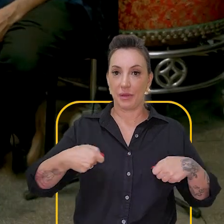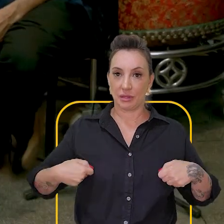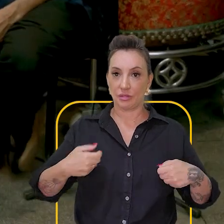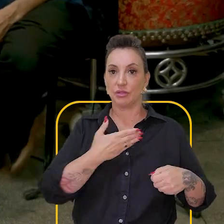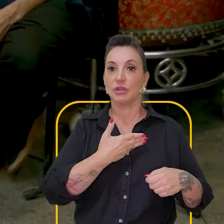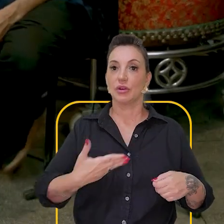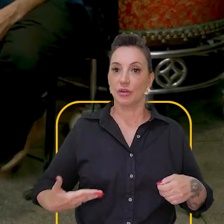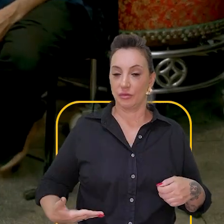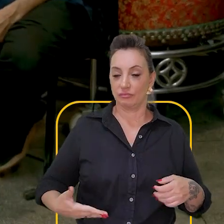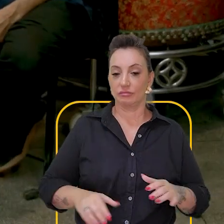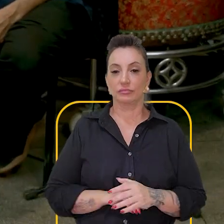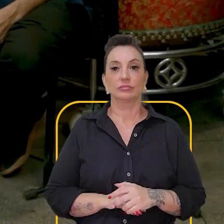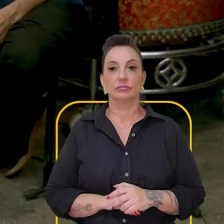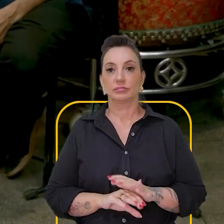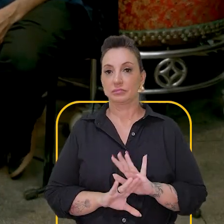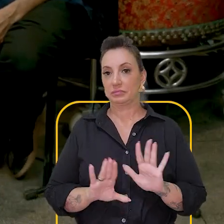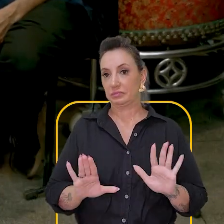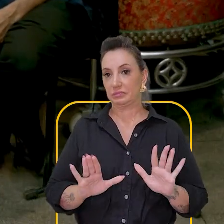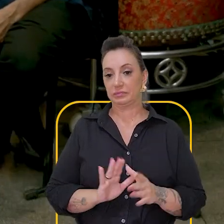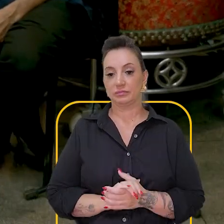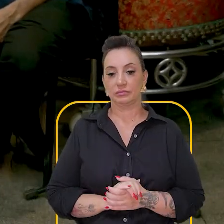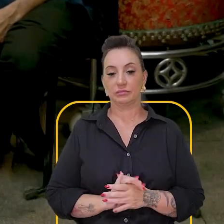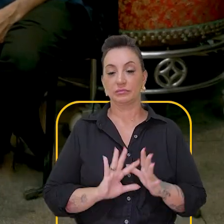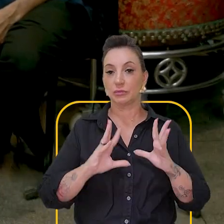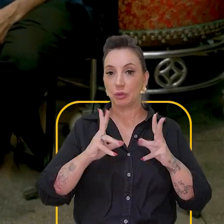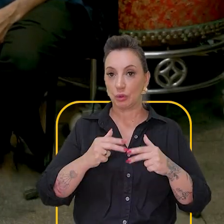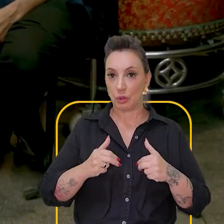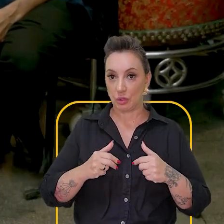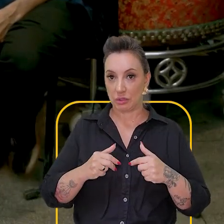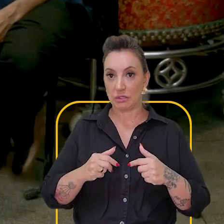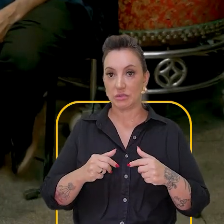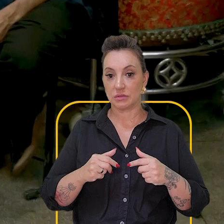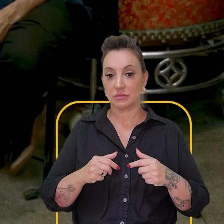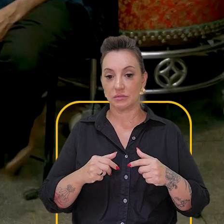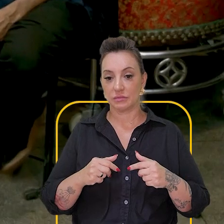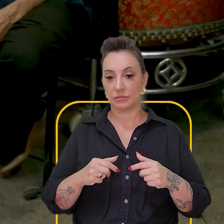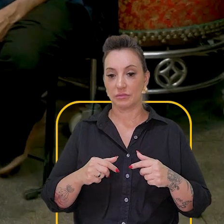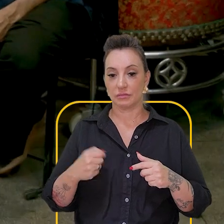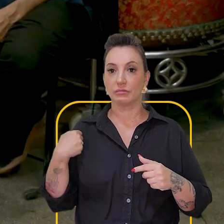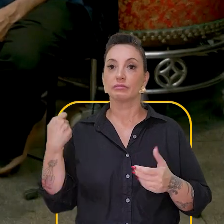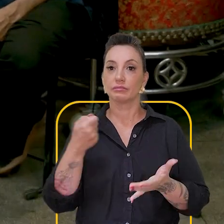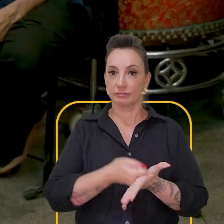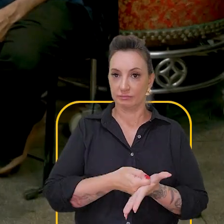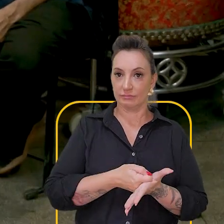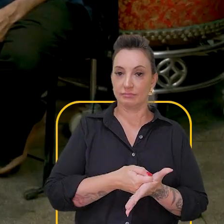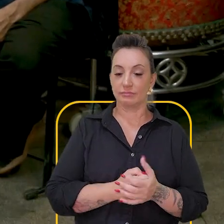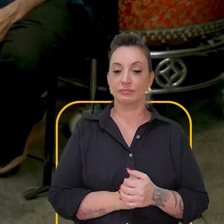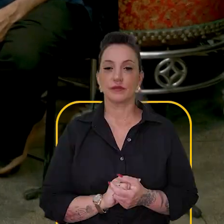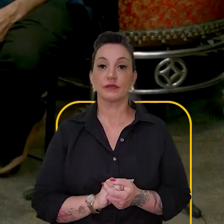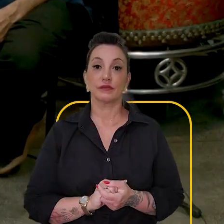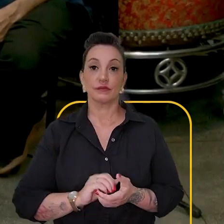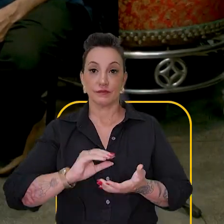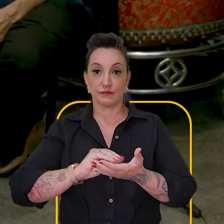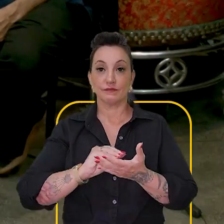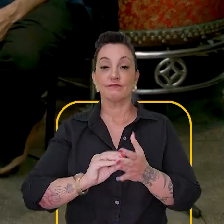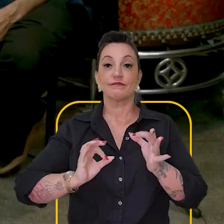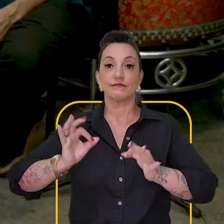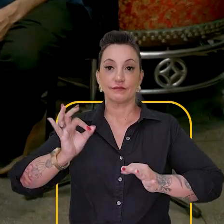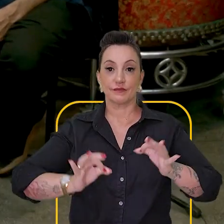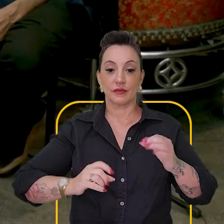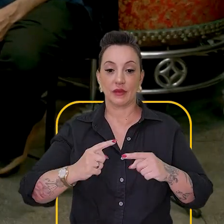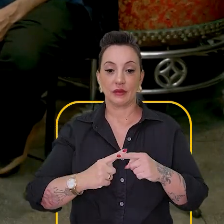bancou então é muito difícil você ser amador para competir com o profissional né Isso é é complic Aí você faz por amor mesmo